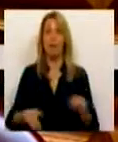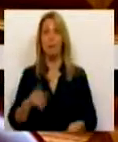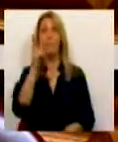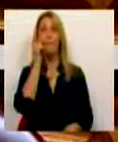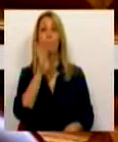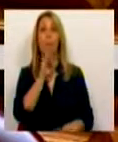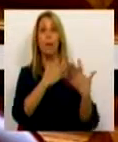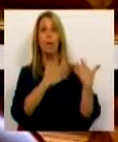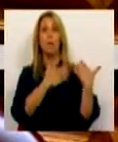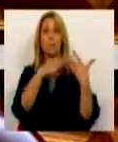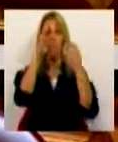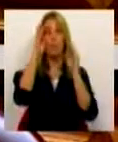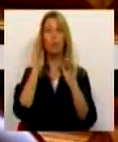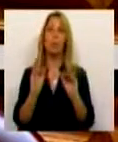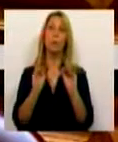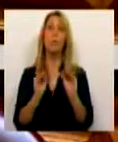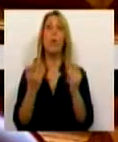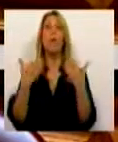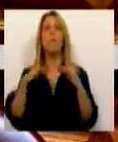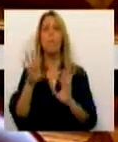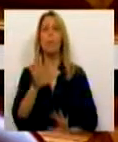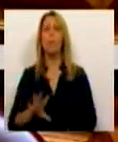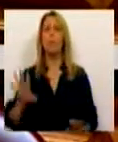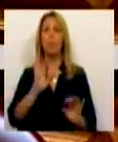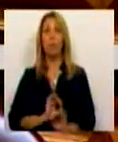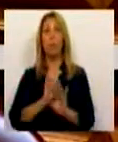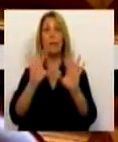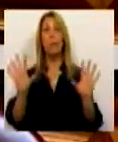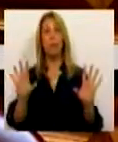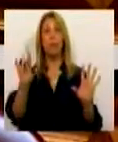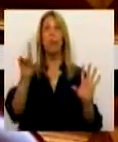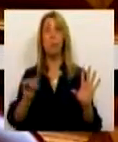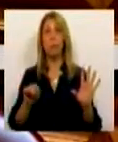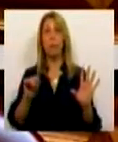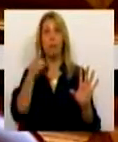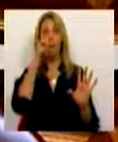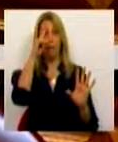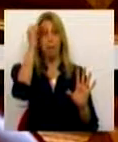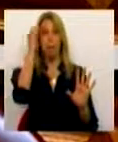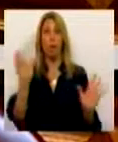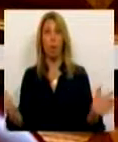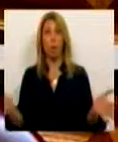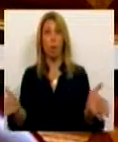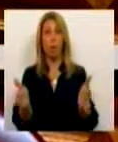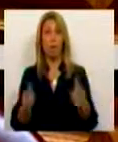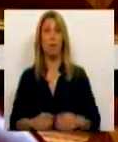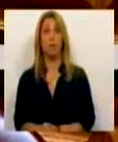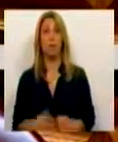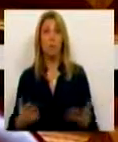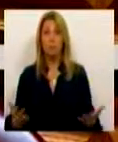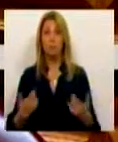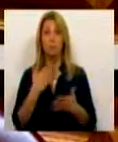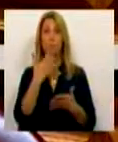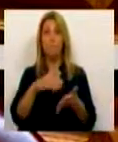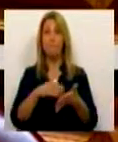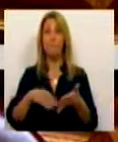pais encarregados de educação, mas de forma muito clara, também os educadores de infância. Na petição em apreço